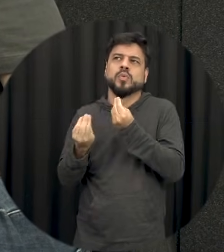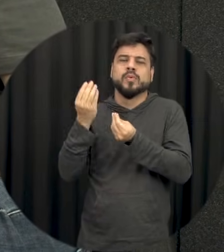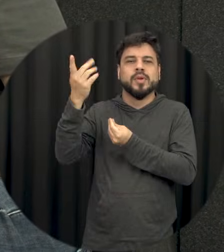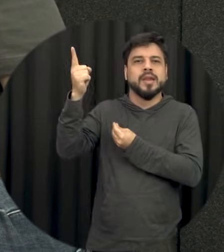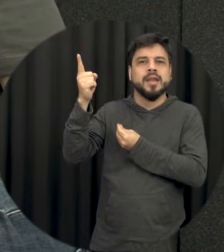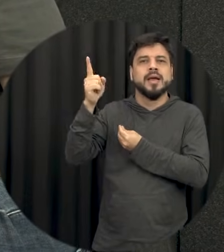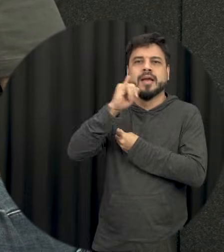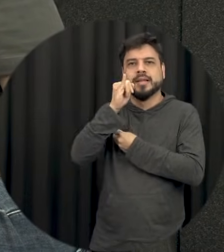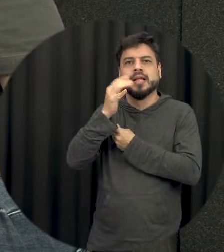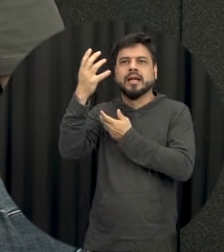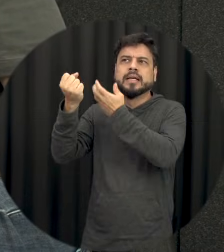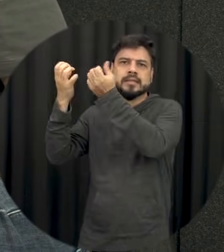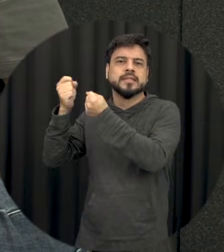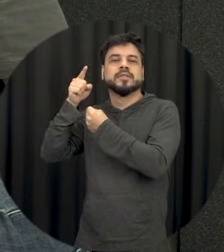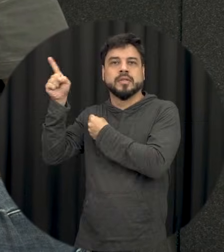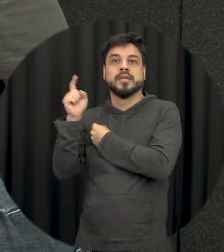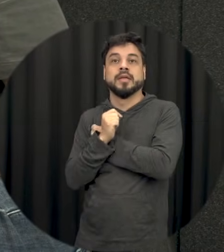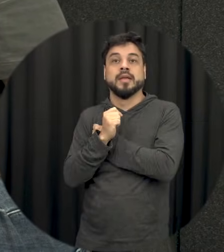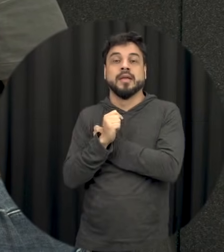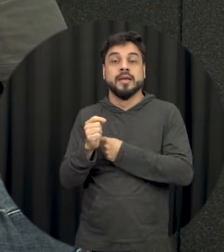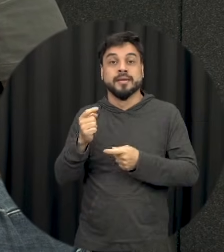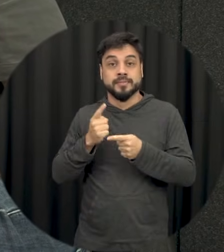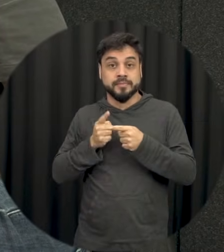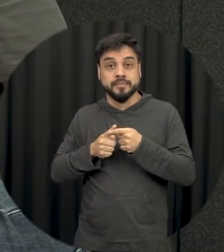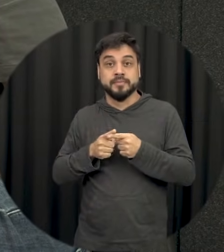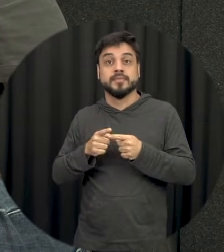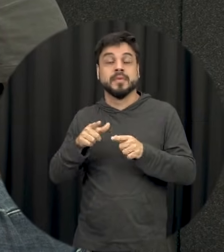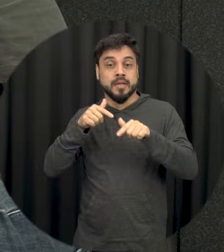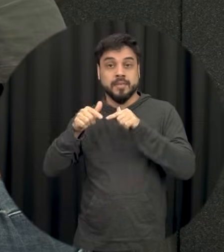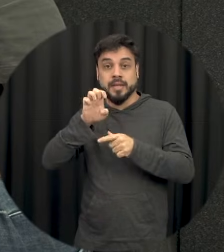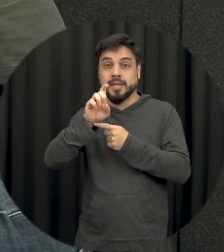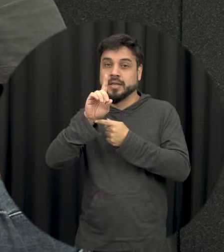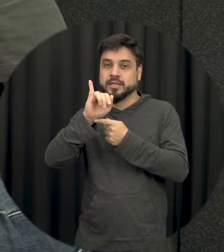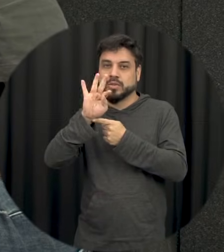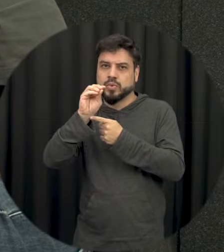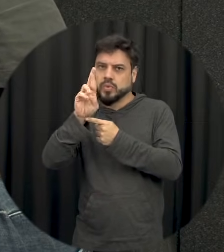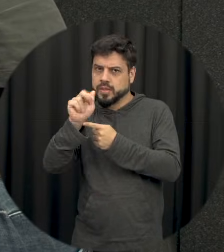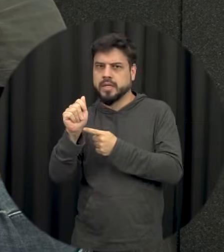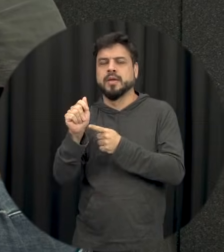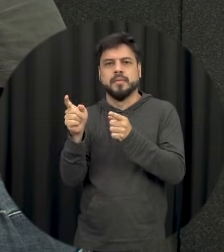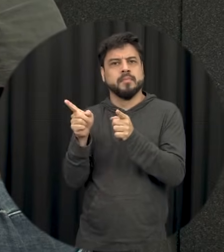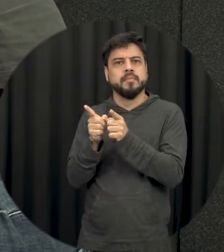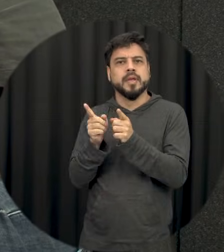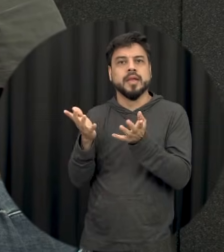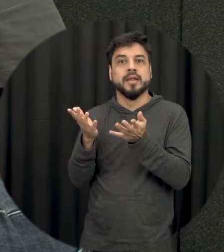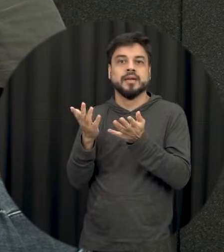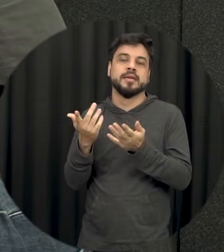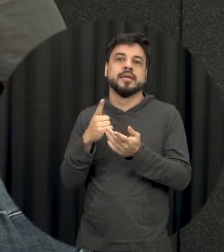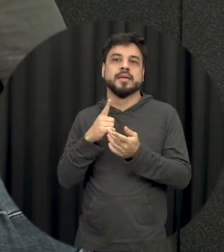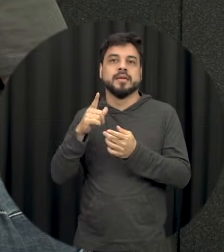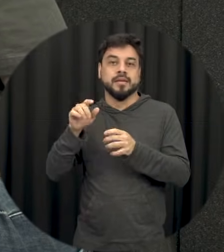Boa, lá? devo dizer. Não, até porque trabalhei numa editora relativamente pequena, que por sinal foi à